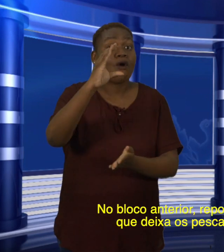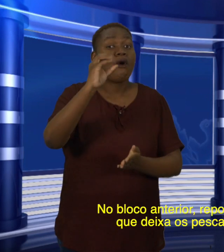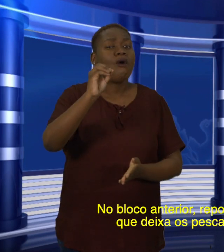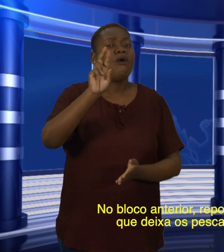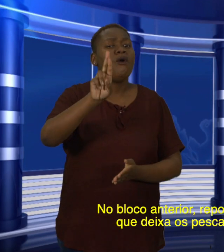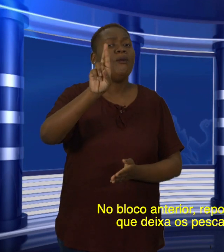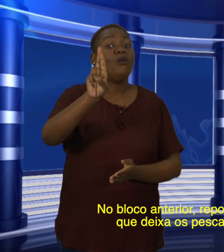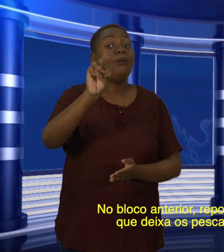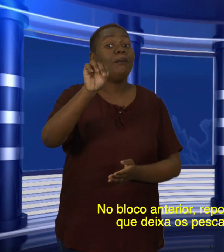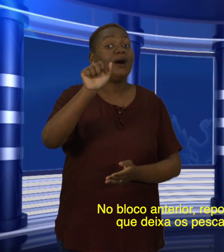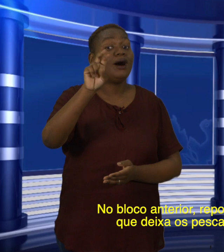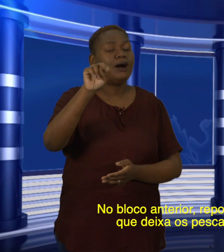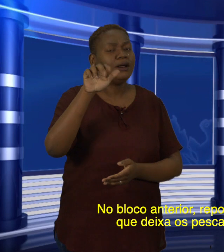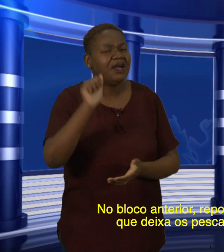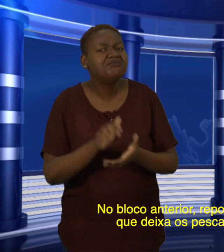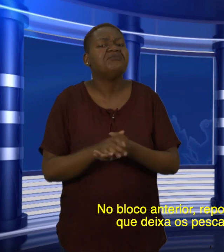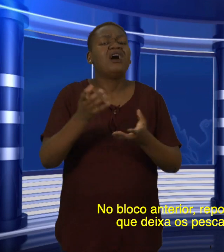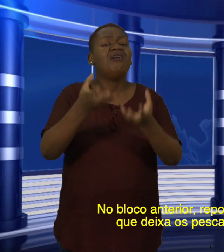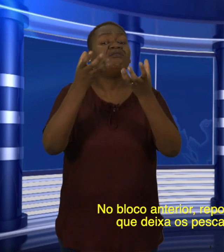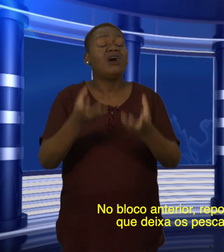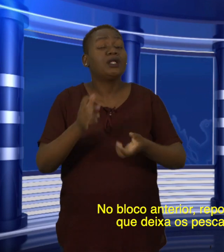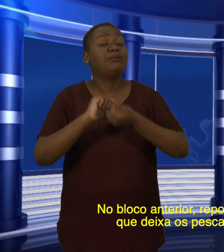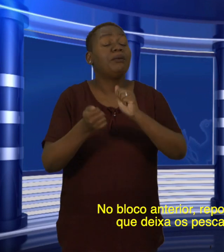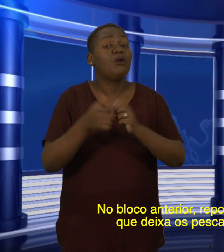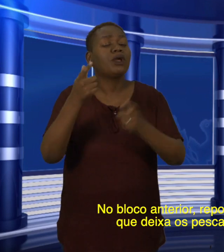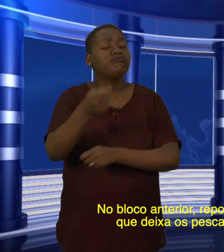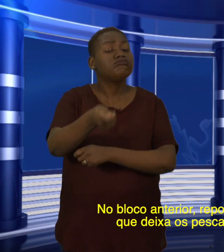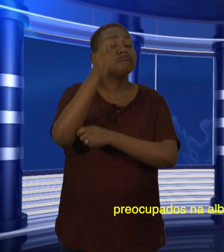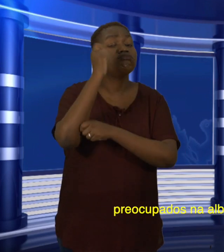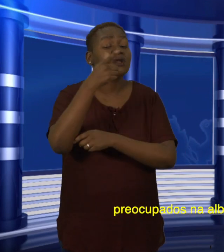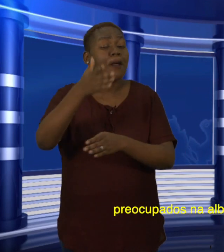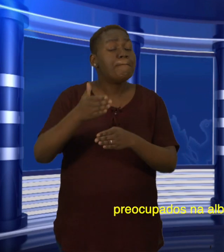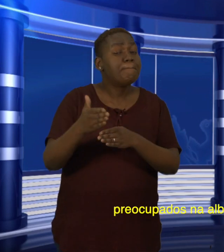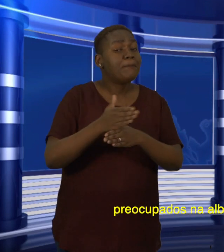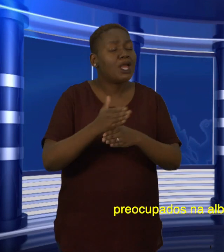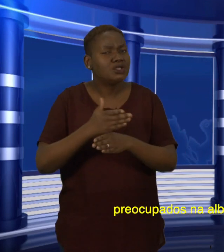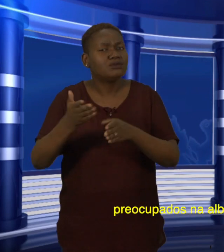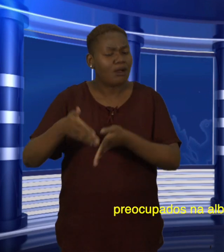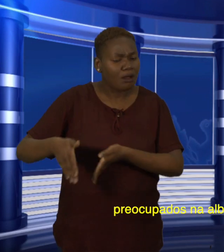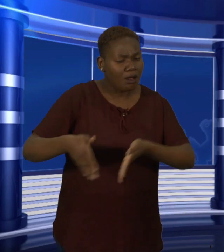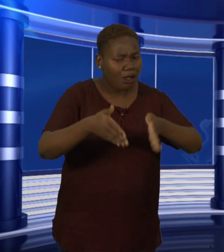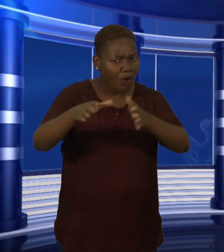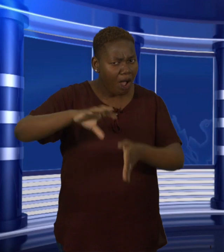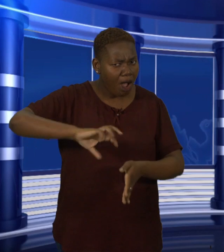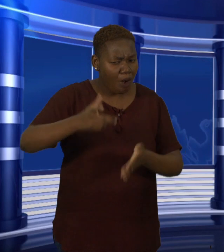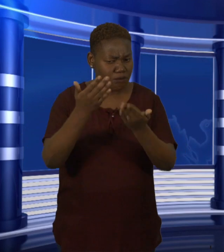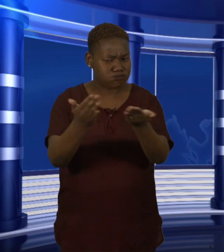anterior reportamos a falta de peixe que deixa os pescadores preocupados na albifera de Corumana